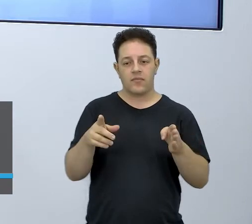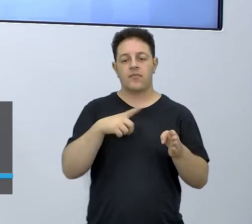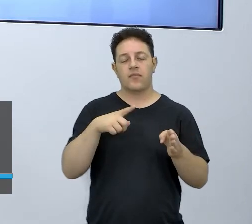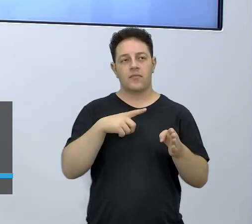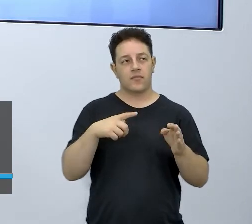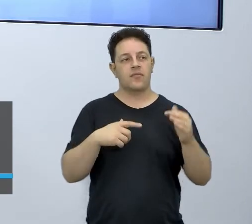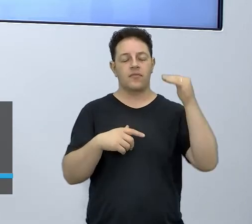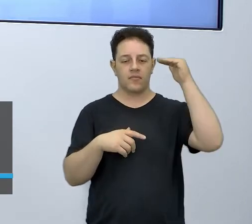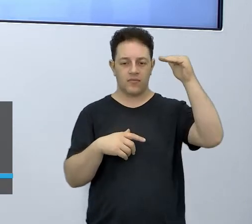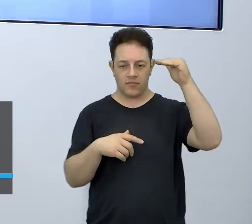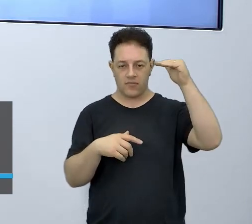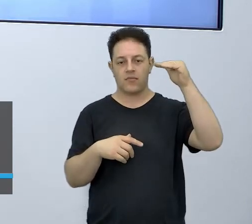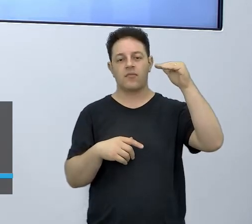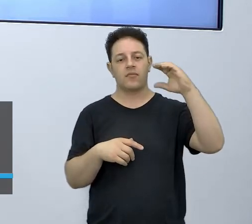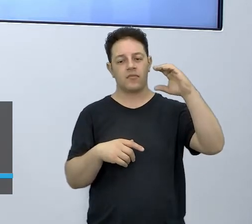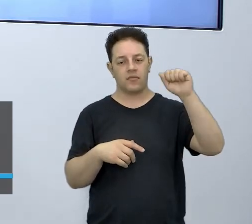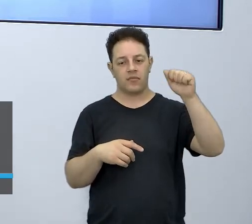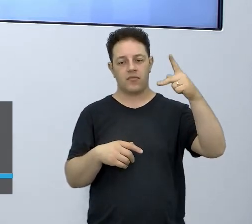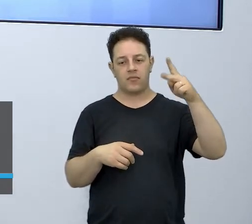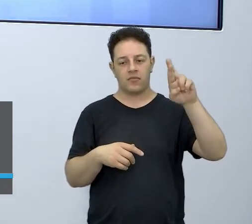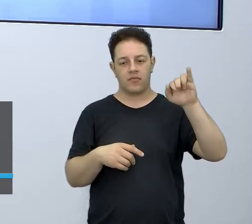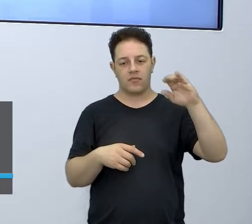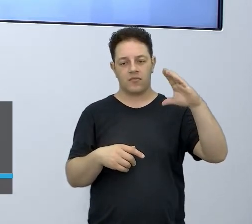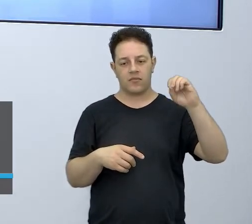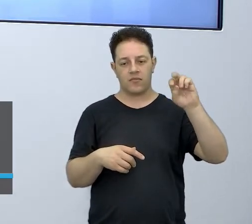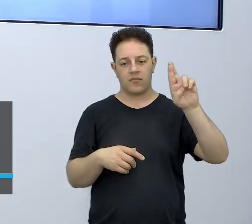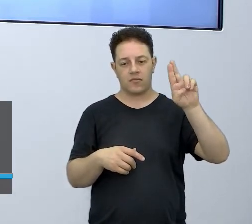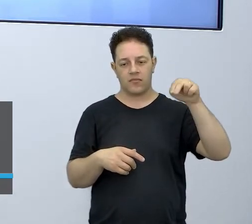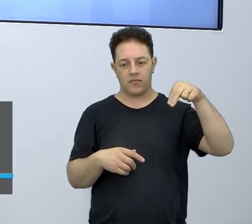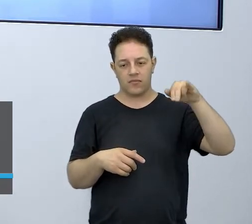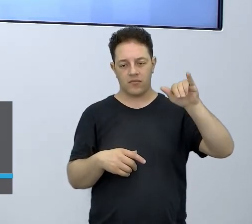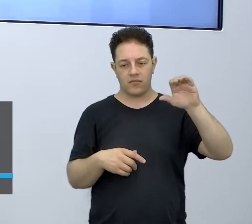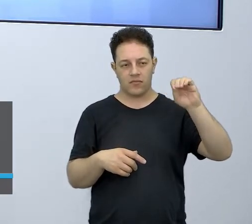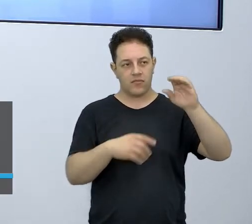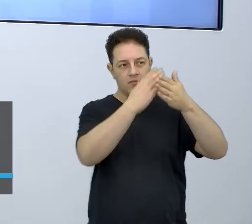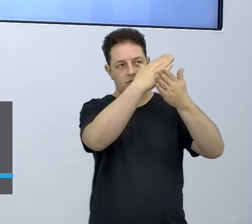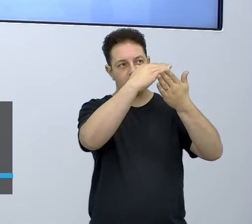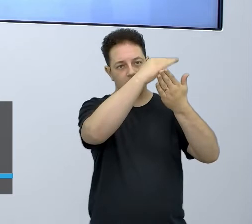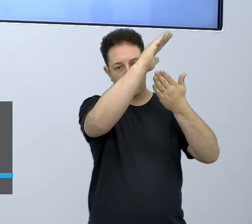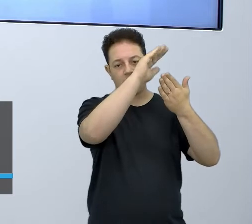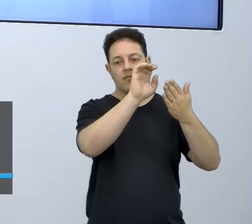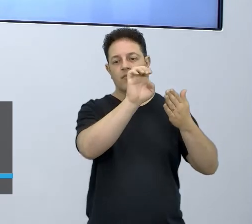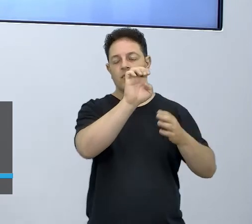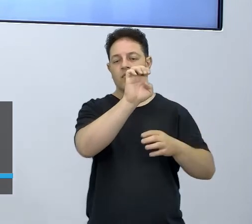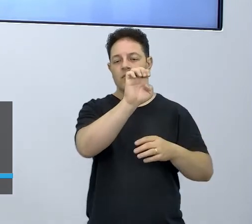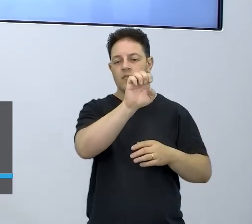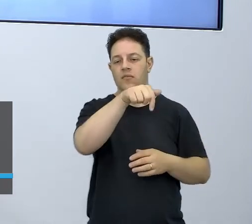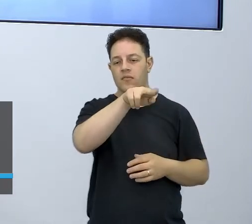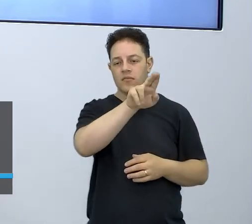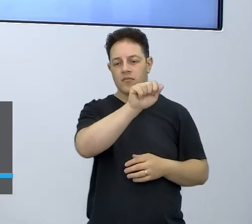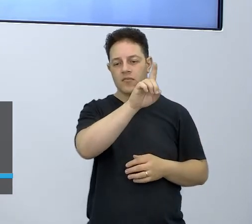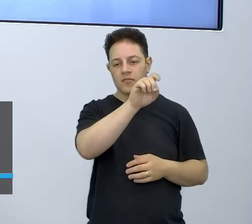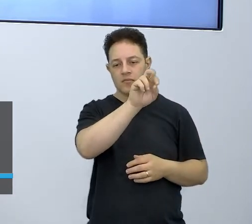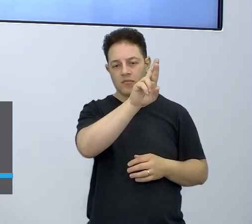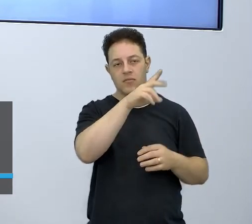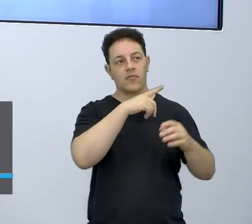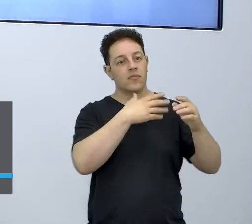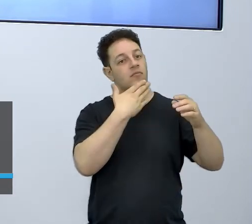trópico de Capricórnio e a linha do Equador, já está numa região também onde o relevo ajuda